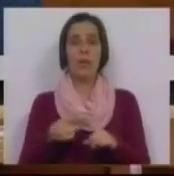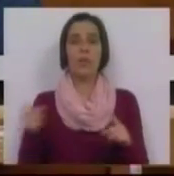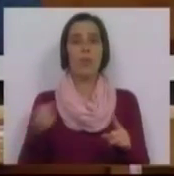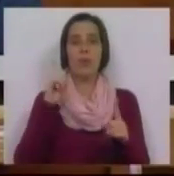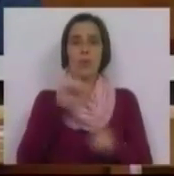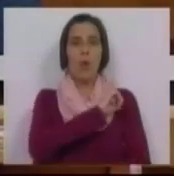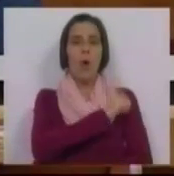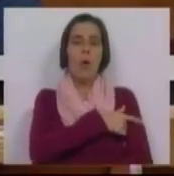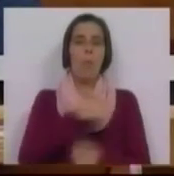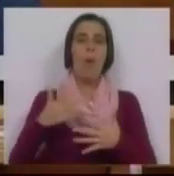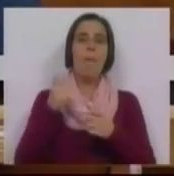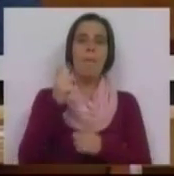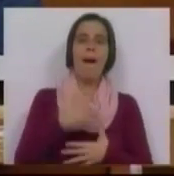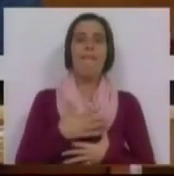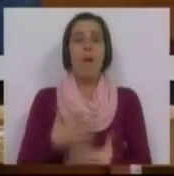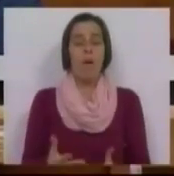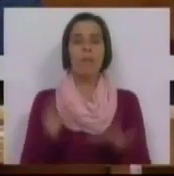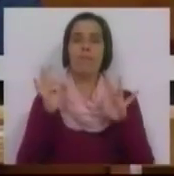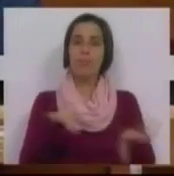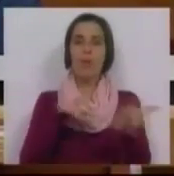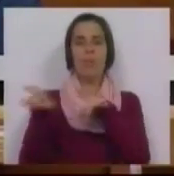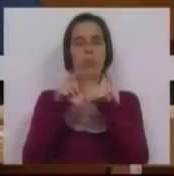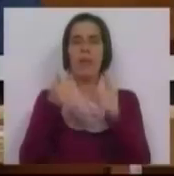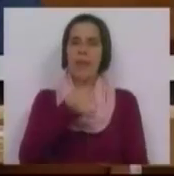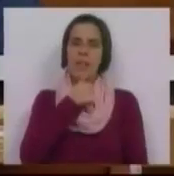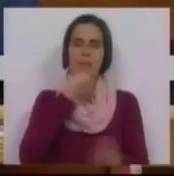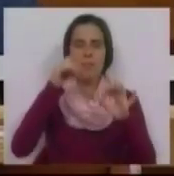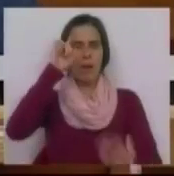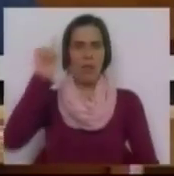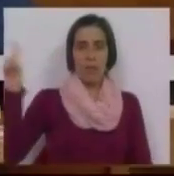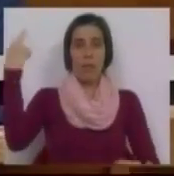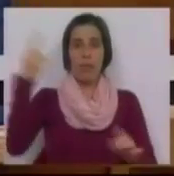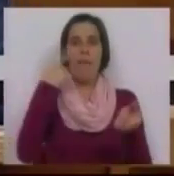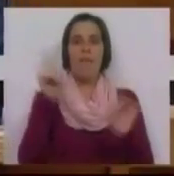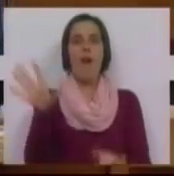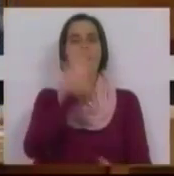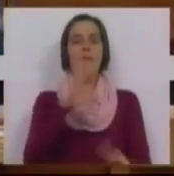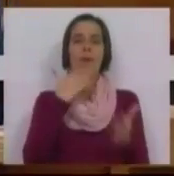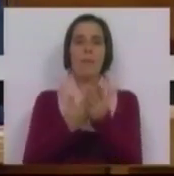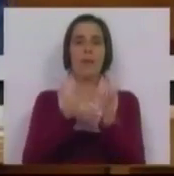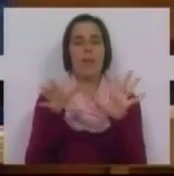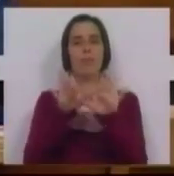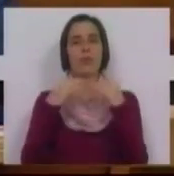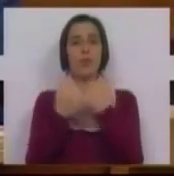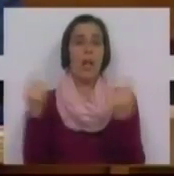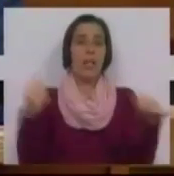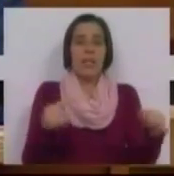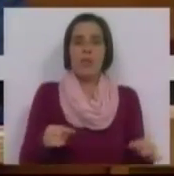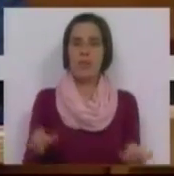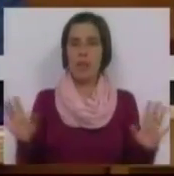é incompetência ou má vontade, mas uma política deliberada e consciente de reconfiguração do contrato social